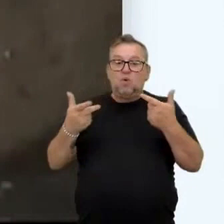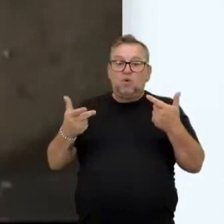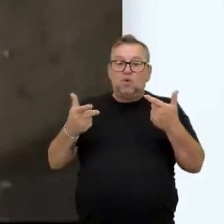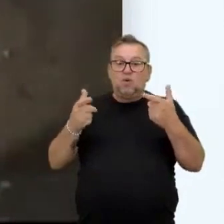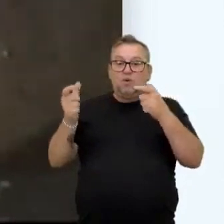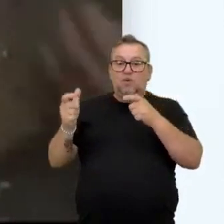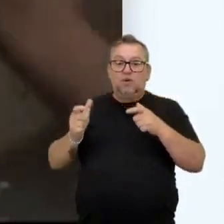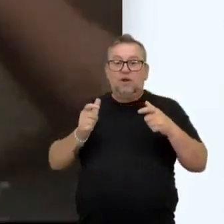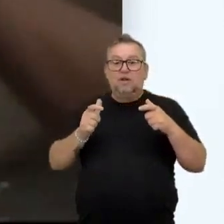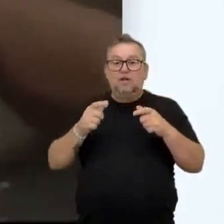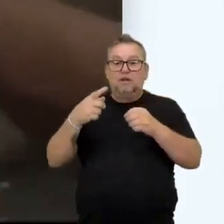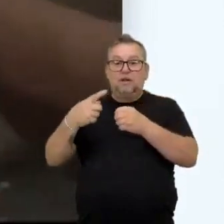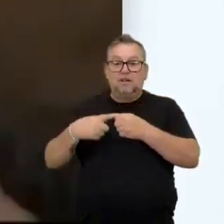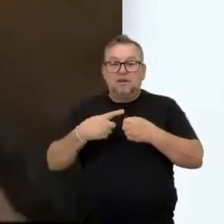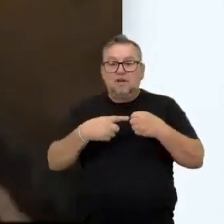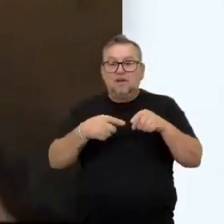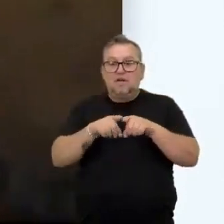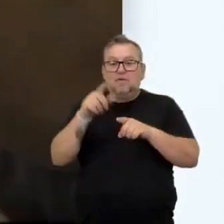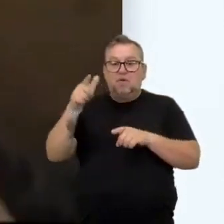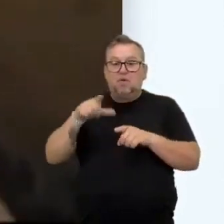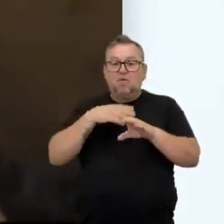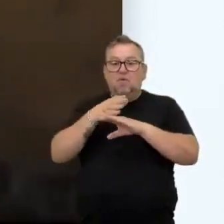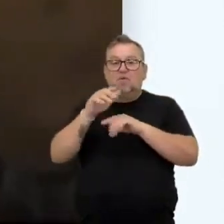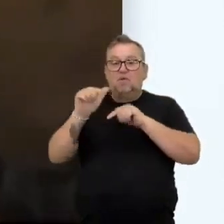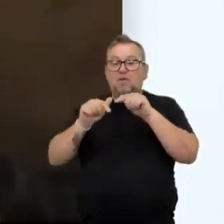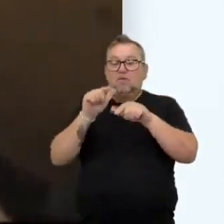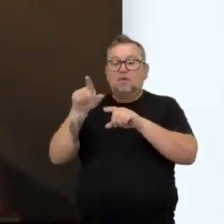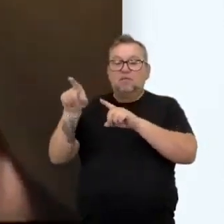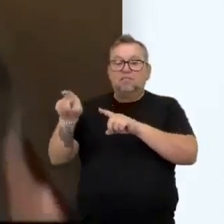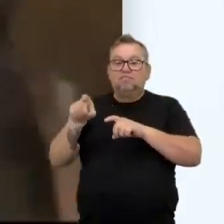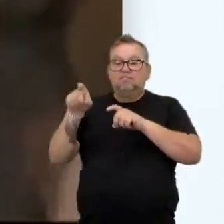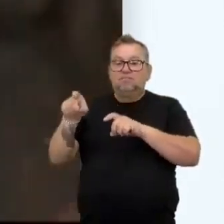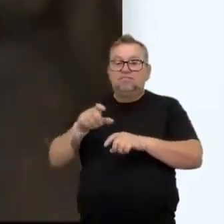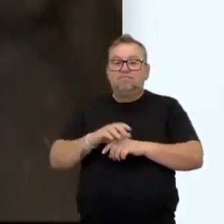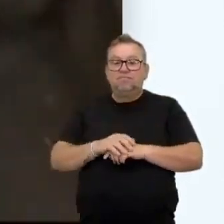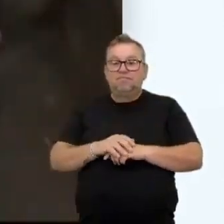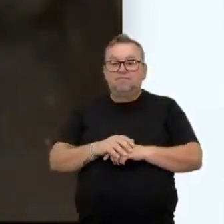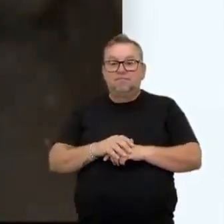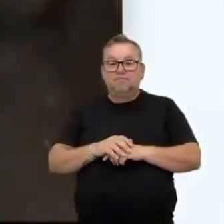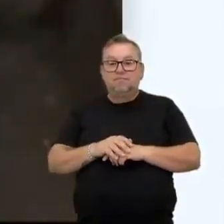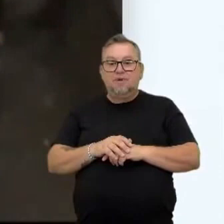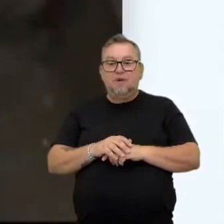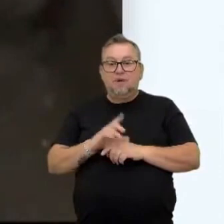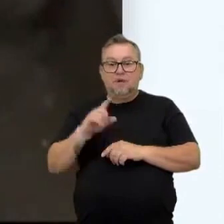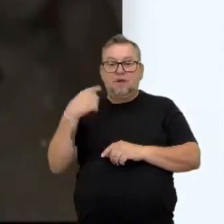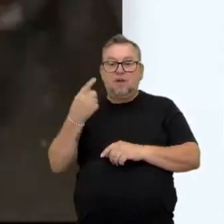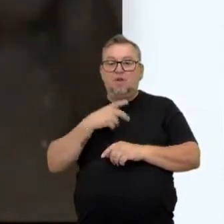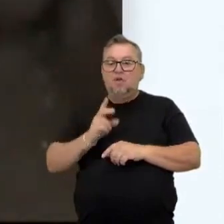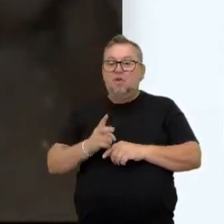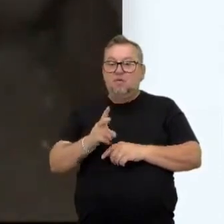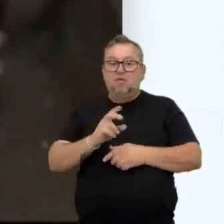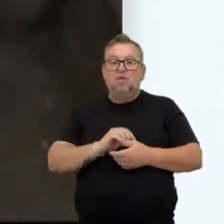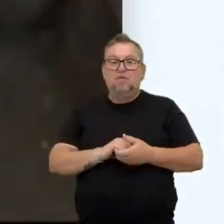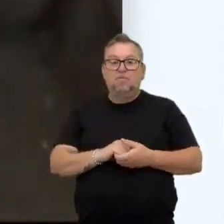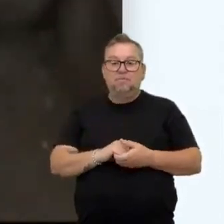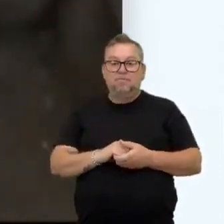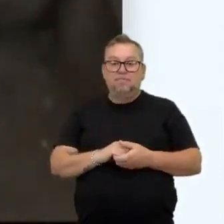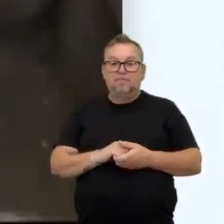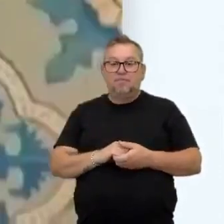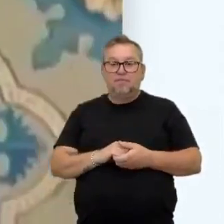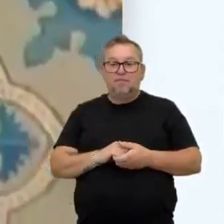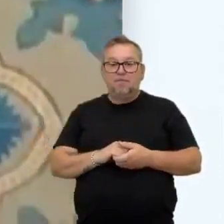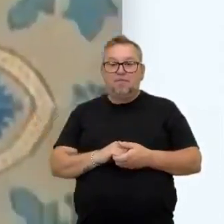Uns mudaram de cidade, outros foram trabalhar no interior, outros saíram, outros... E nós dois continuamos, né? A gente